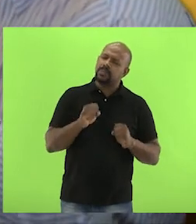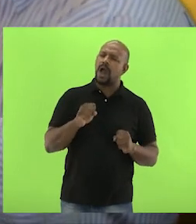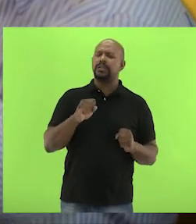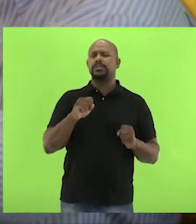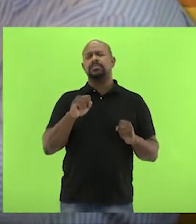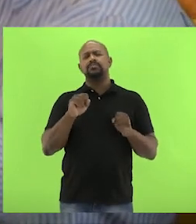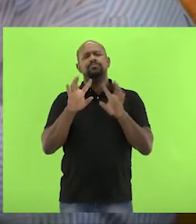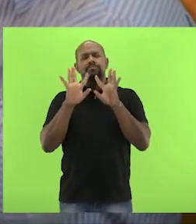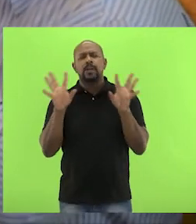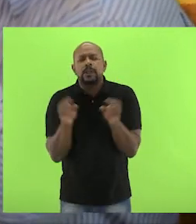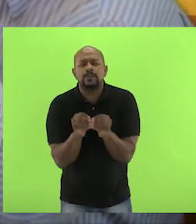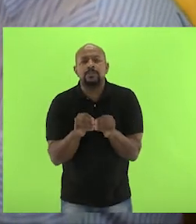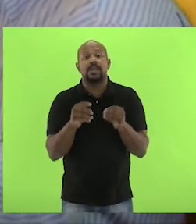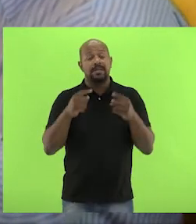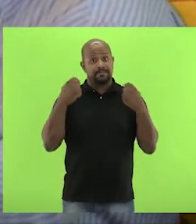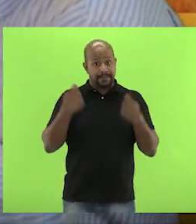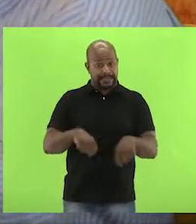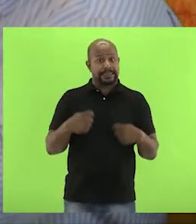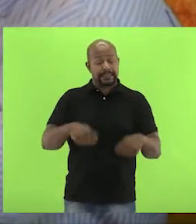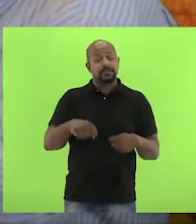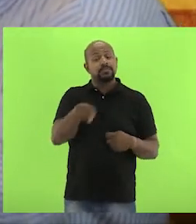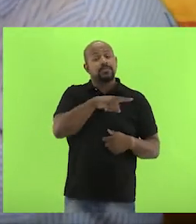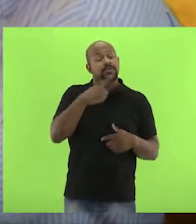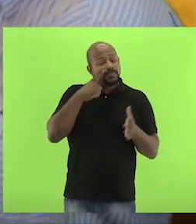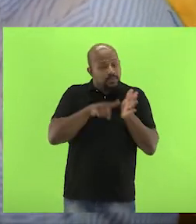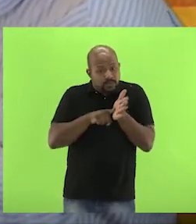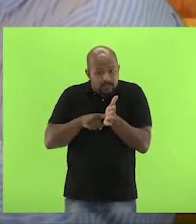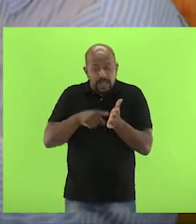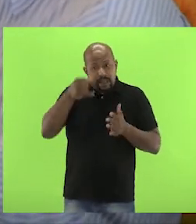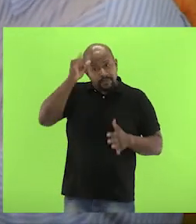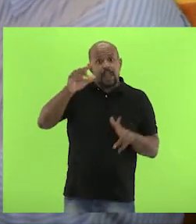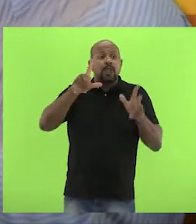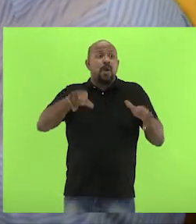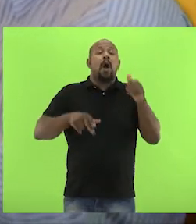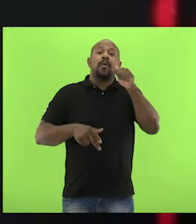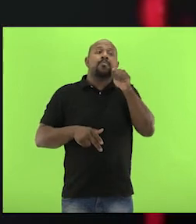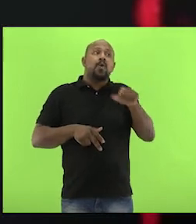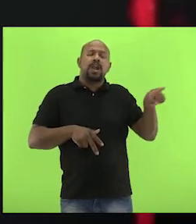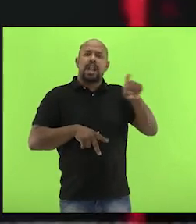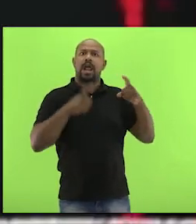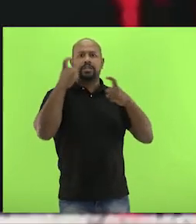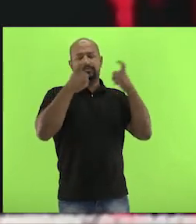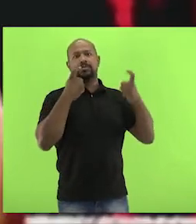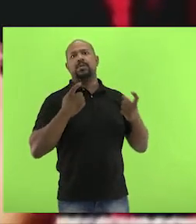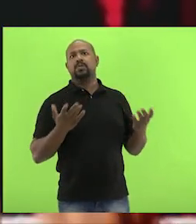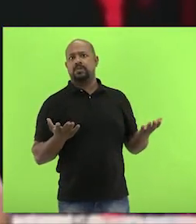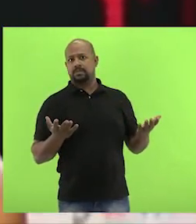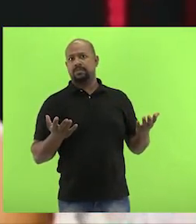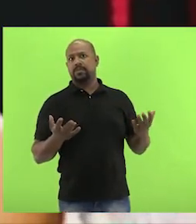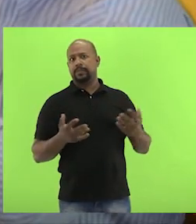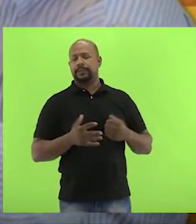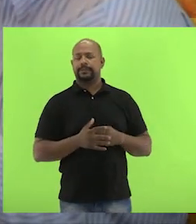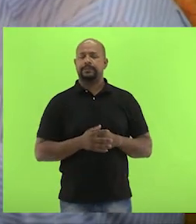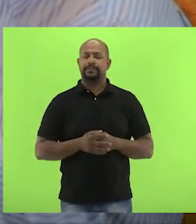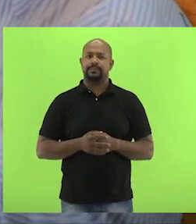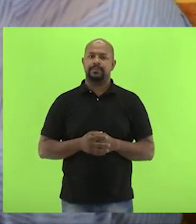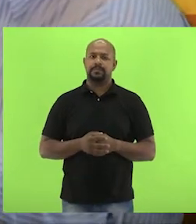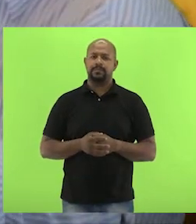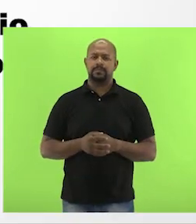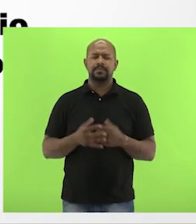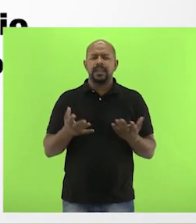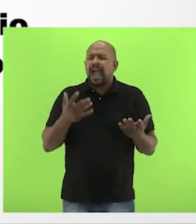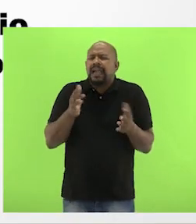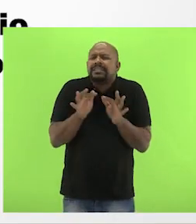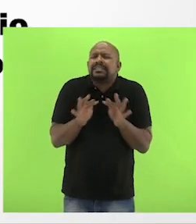daí. Temos que nos prevenir como elas se previnem. Uma mulher bem arrumada aplaude e sorri.